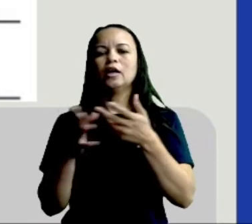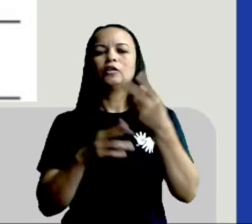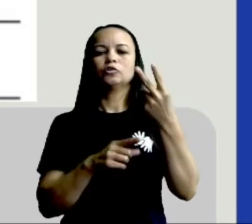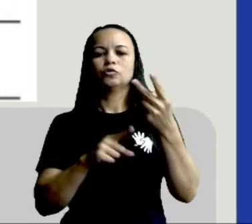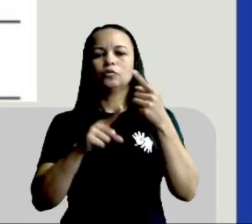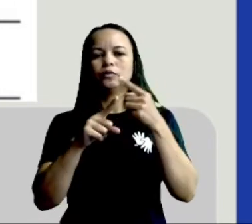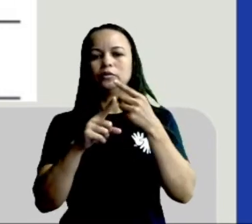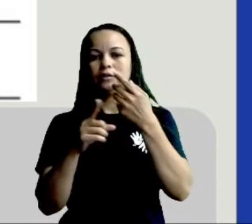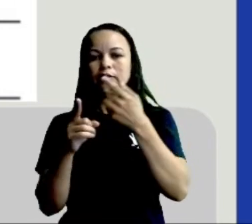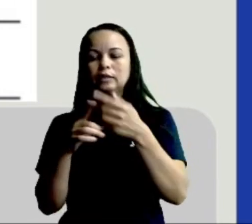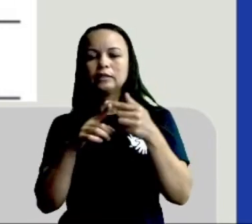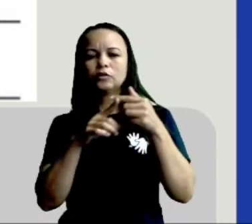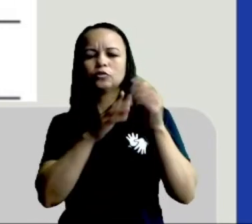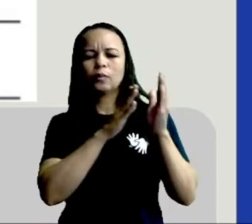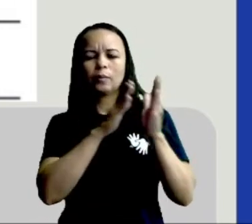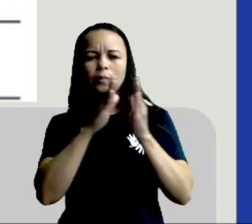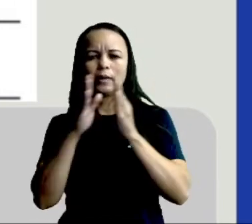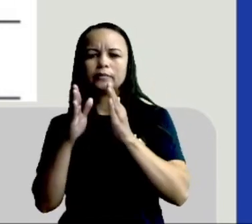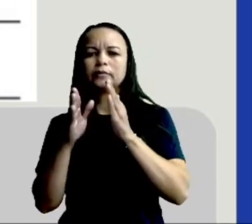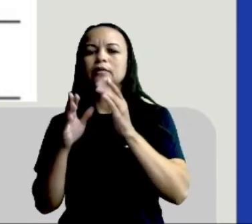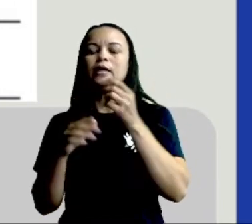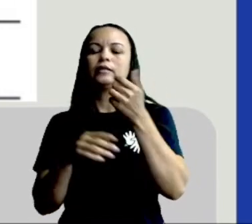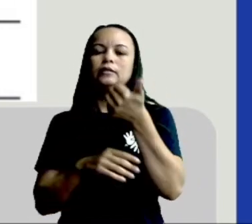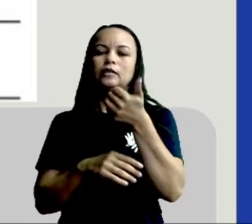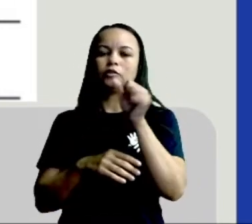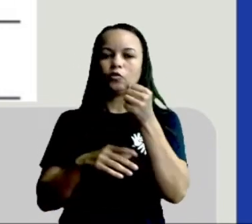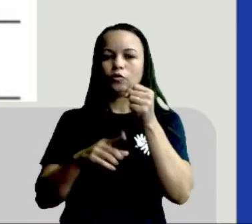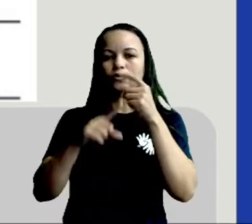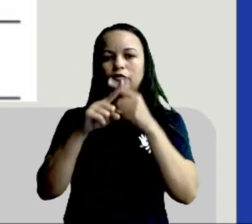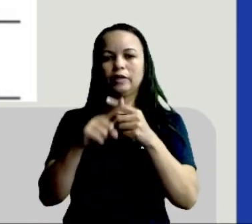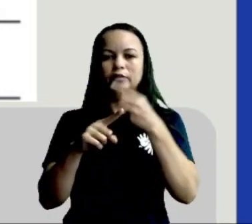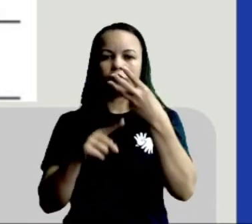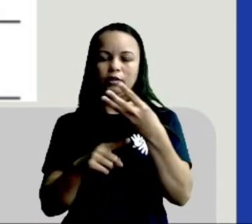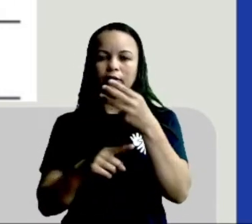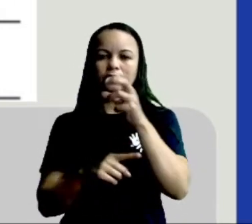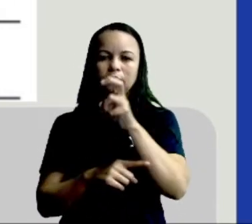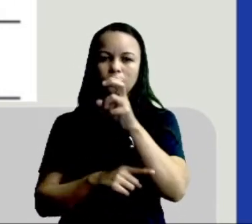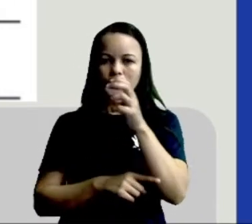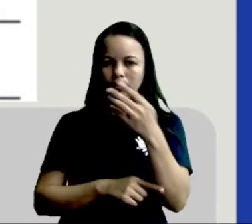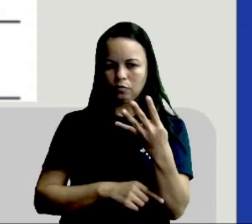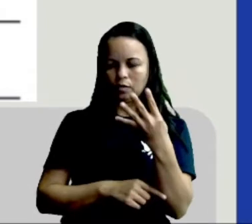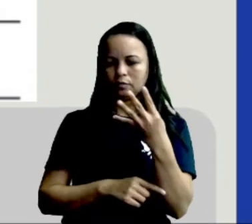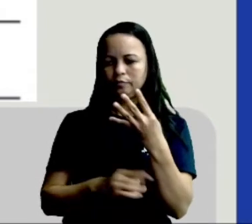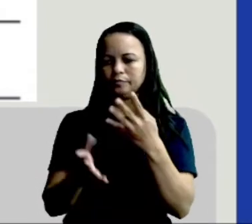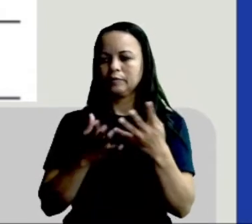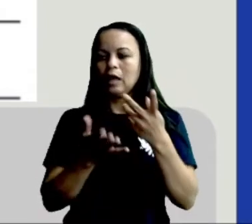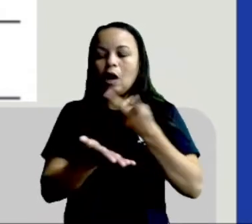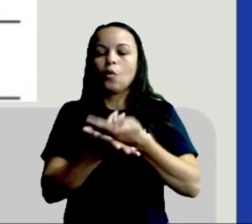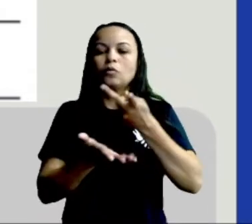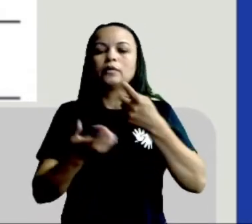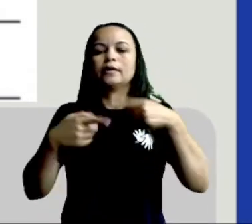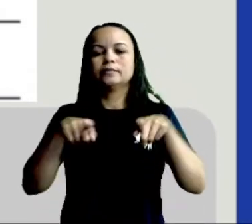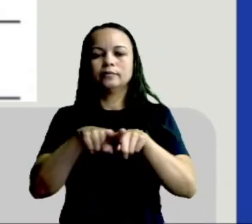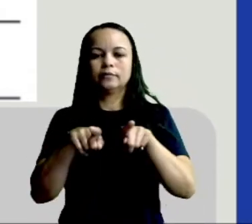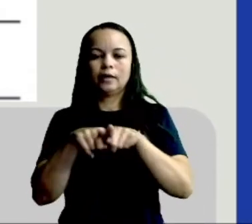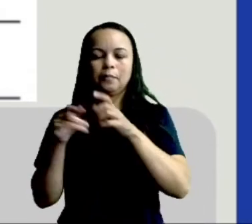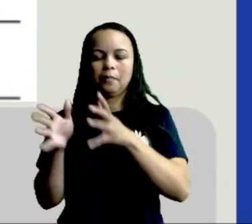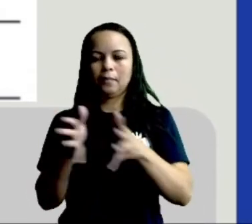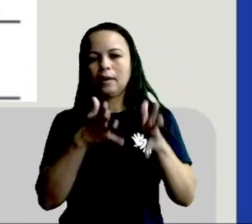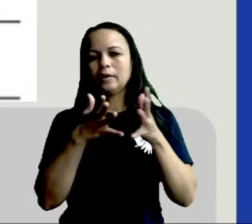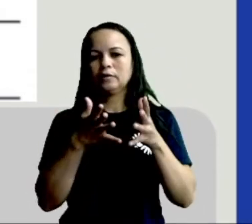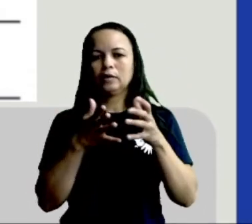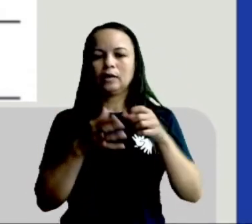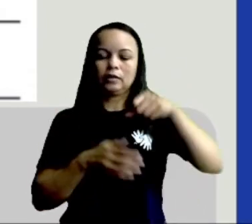18. 18 vezes 3, 54. Isso ocorre também com o pacote de rações por